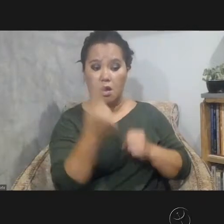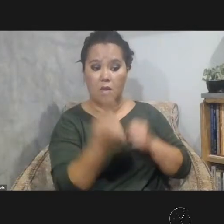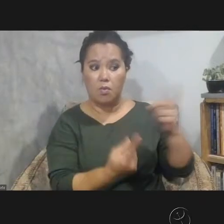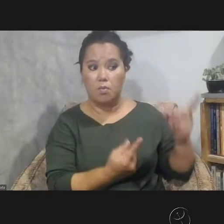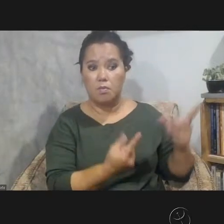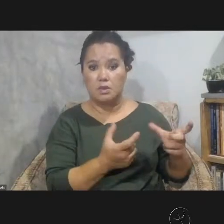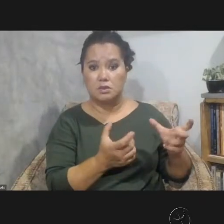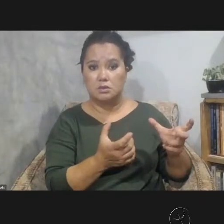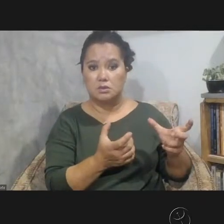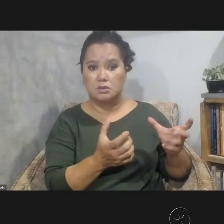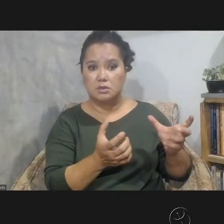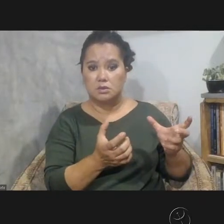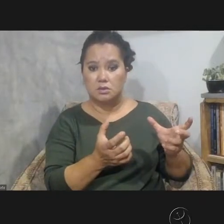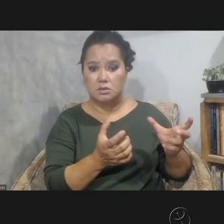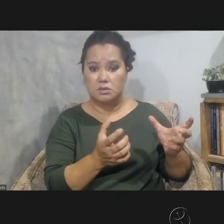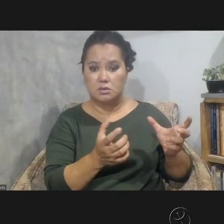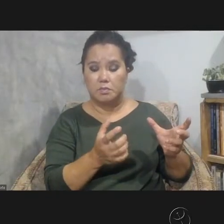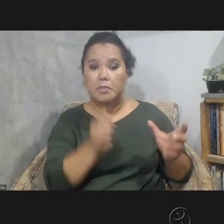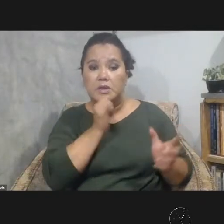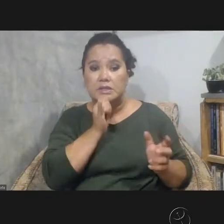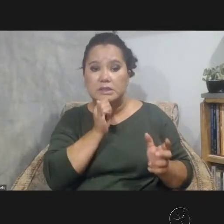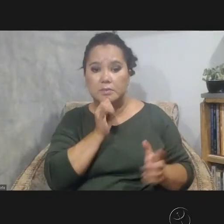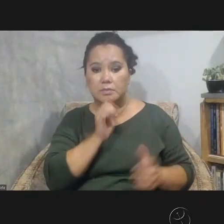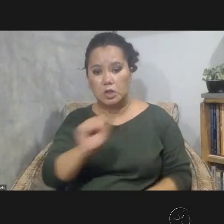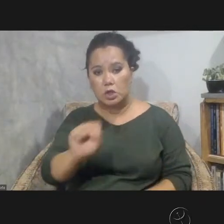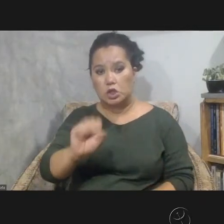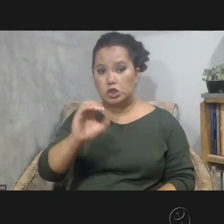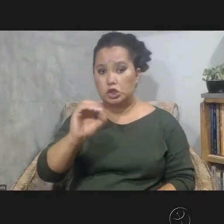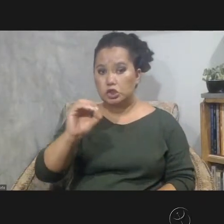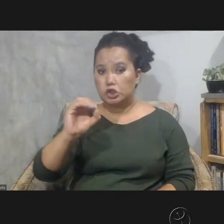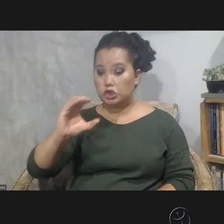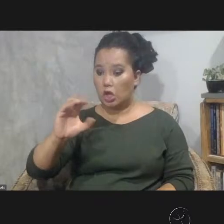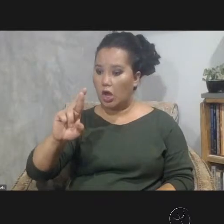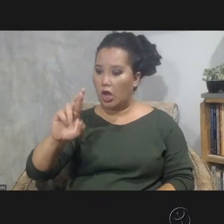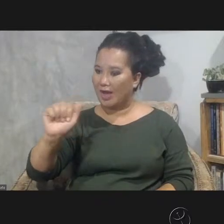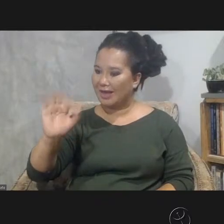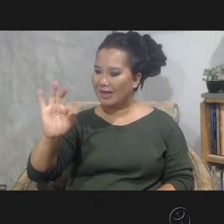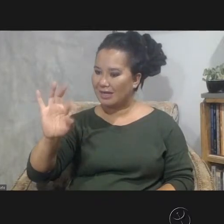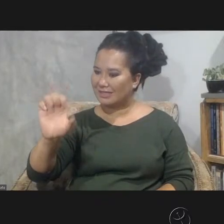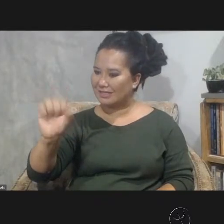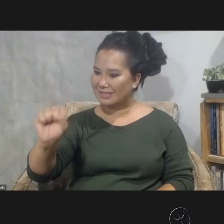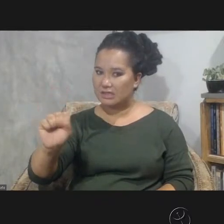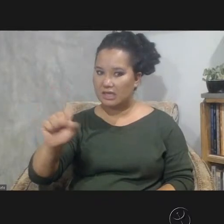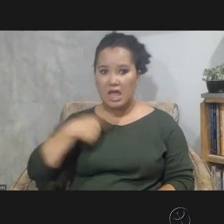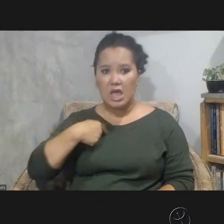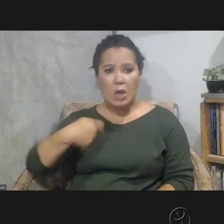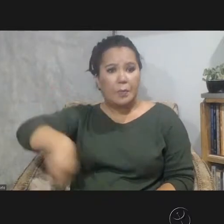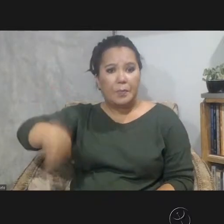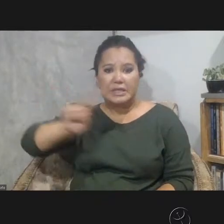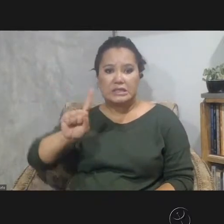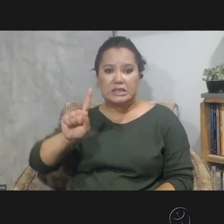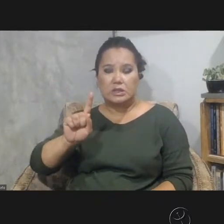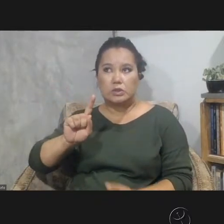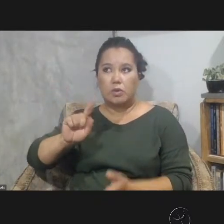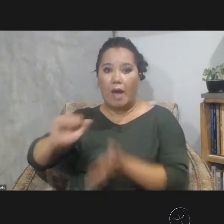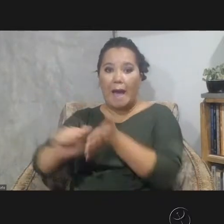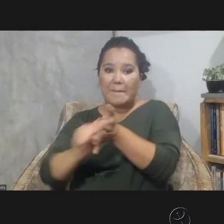assassinar Sócrates, a gente só elimina o departamento de filosofia. Os jovens